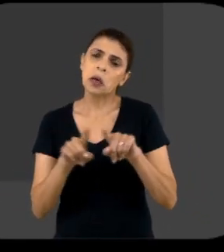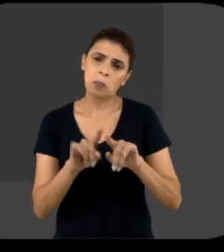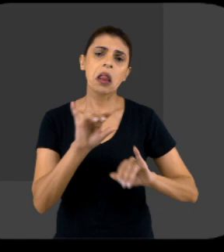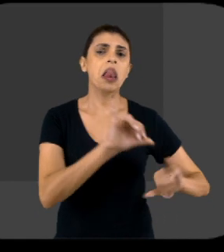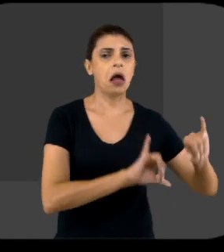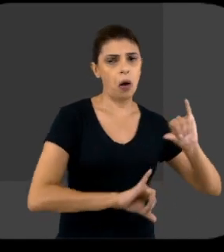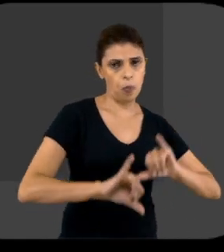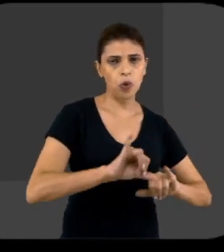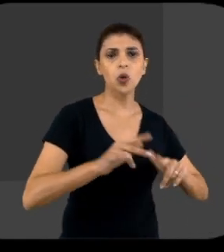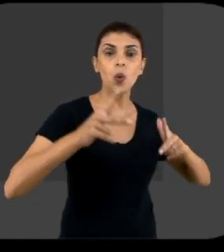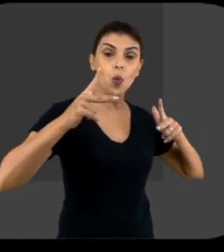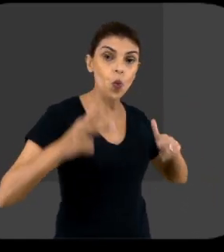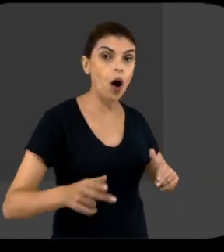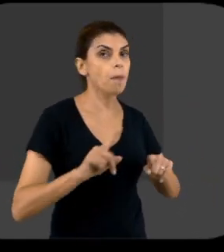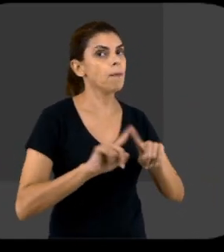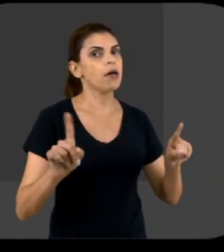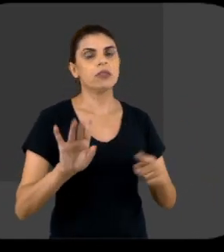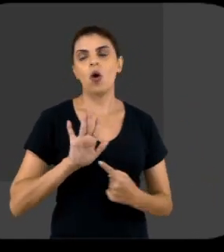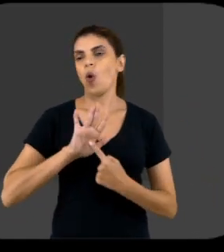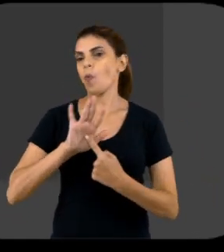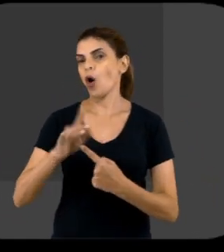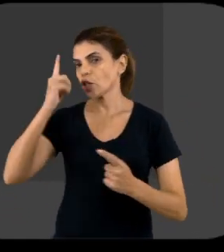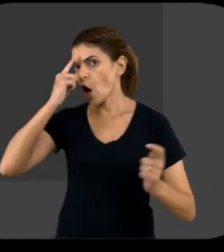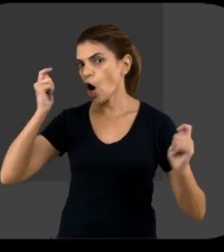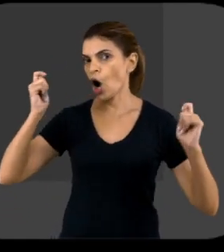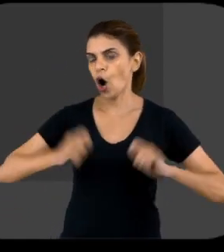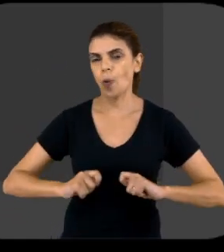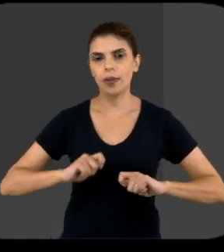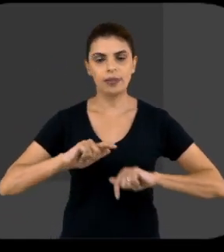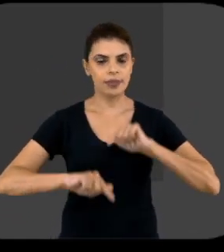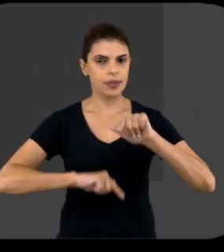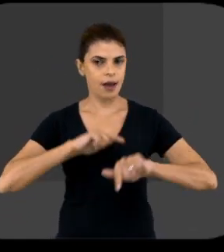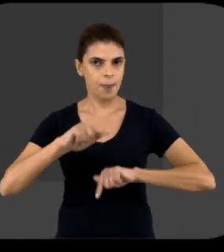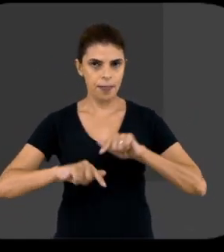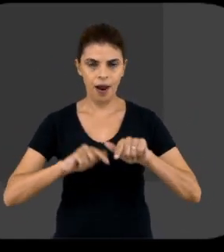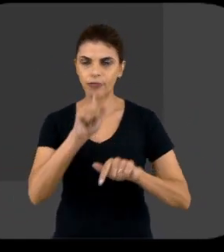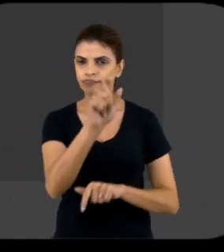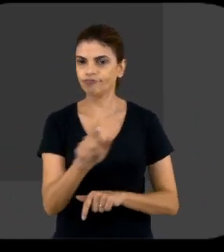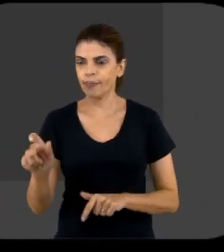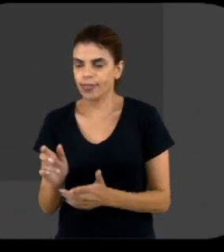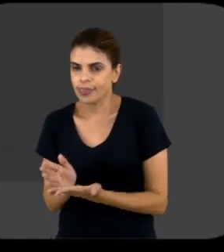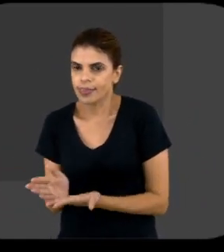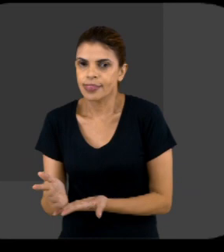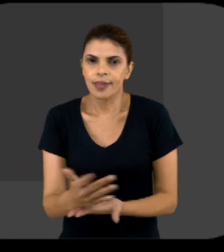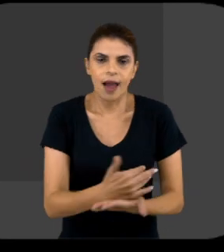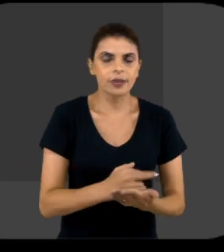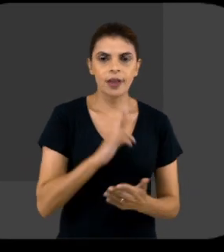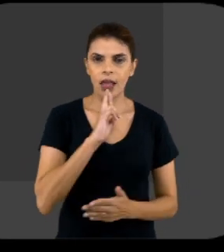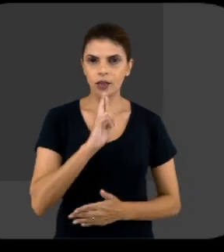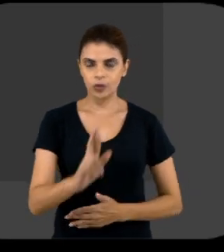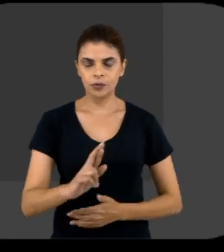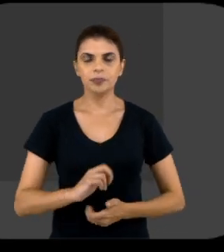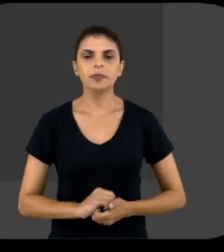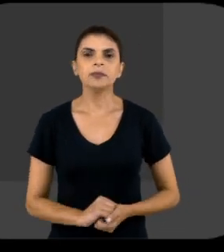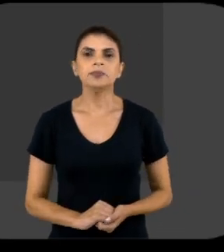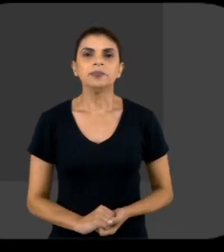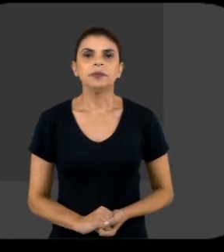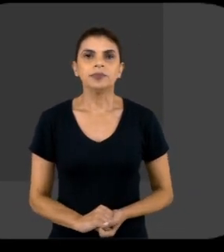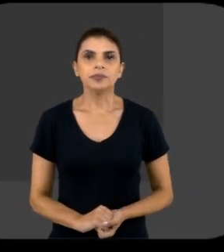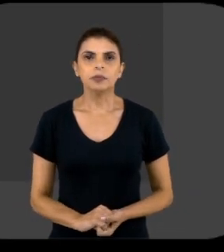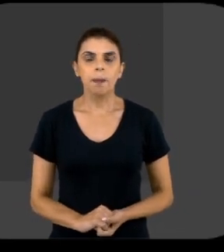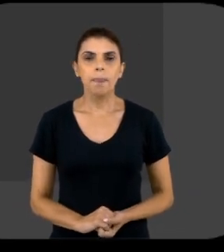também no laboratório, mas ela não demonstra a competência do laboratório na produção dos seus dados, dos seus resultados.